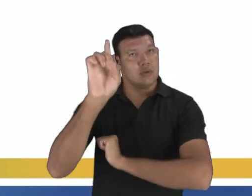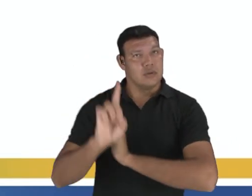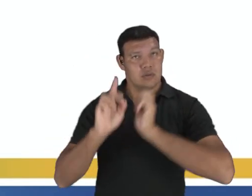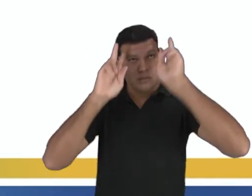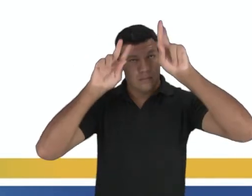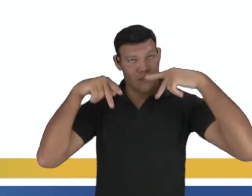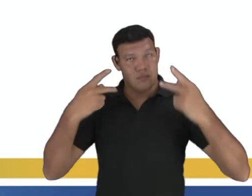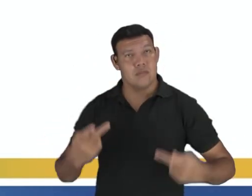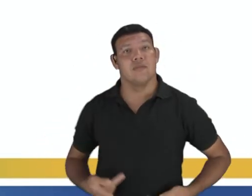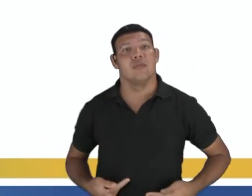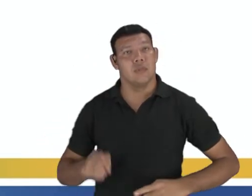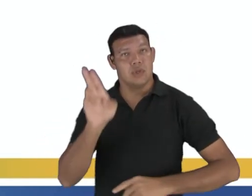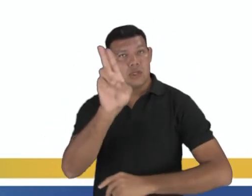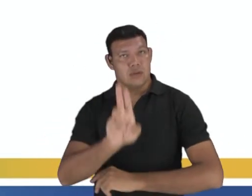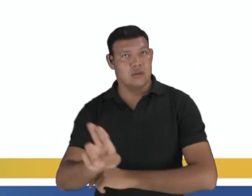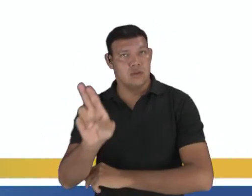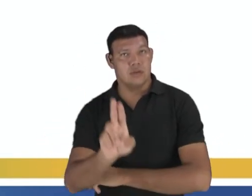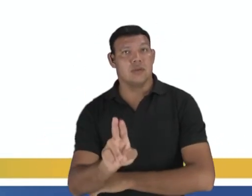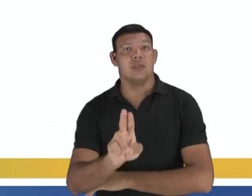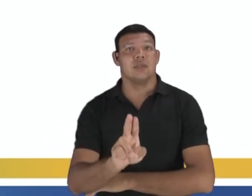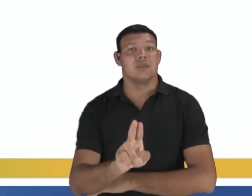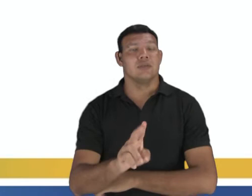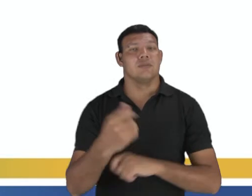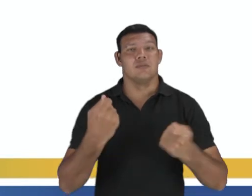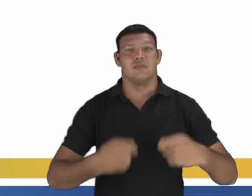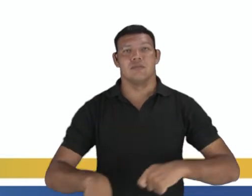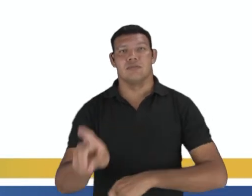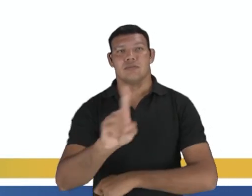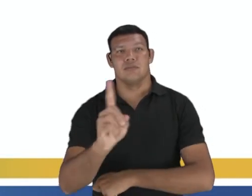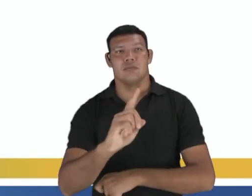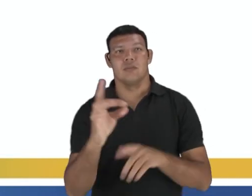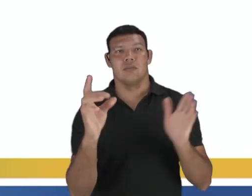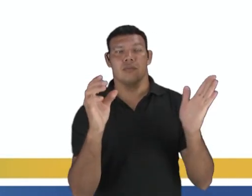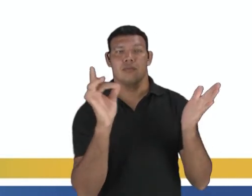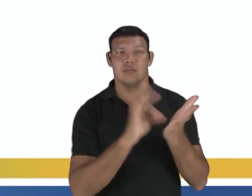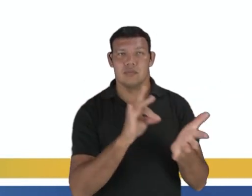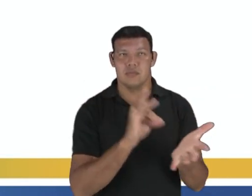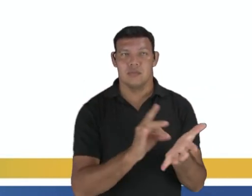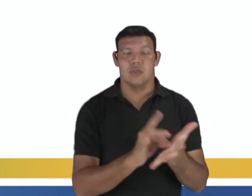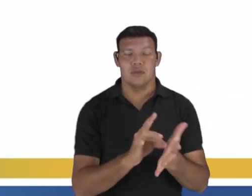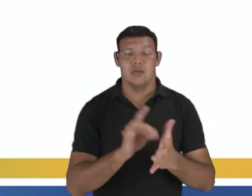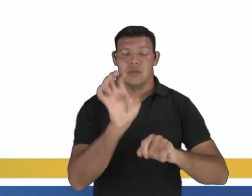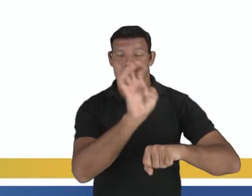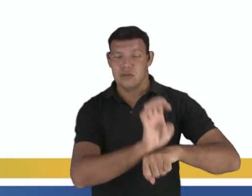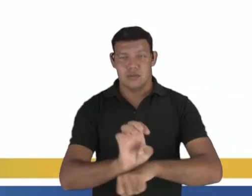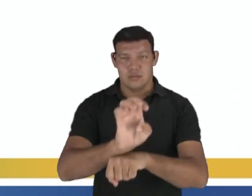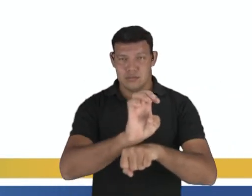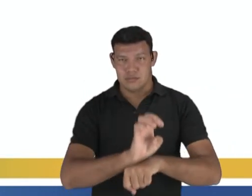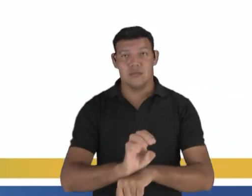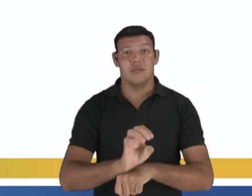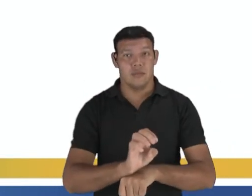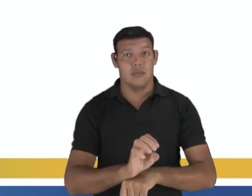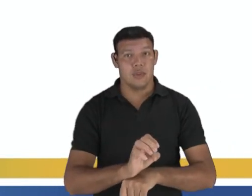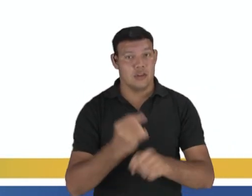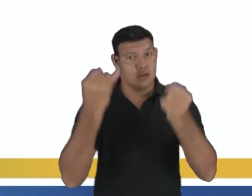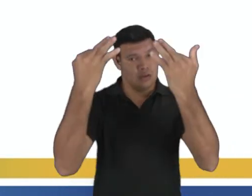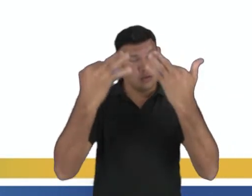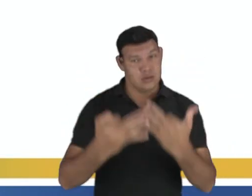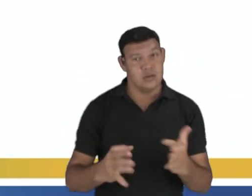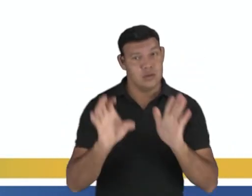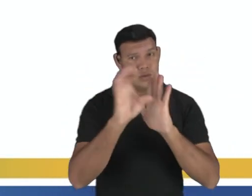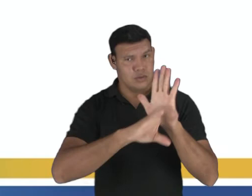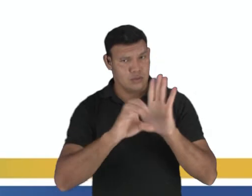sua ratificação pelos Estados. Então, com base no que nós estudamos sobre a criação dessas